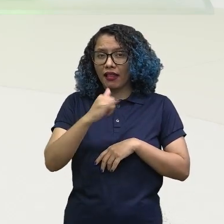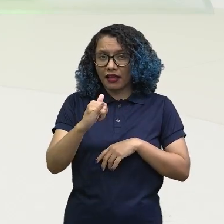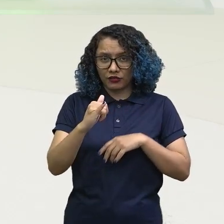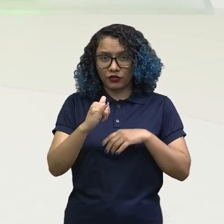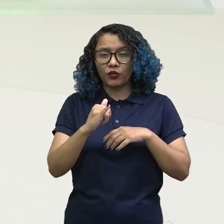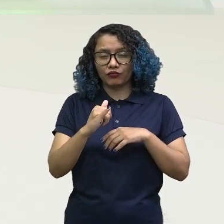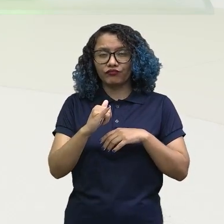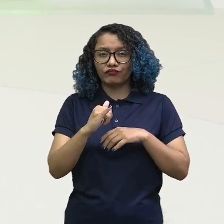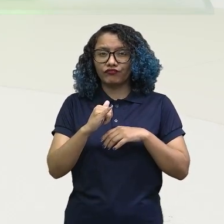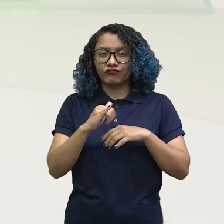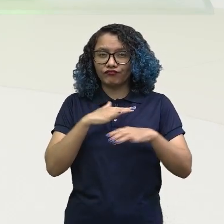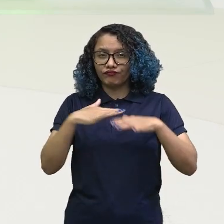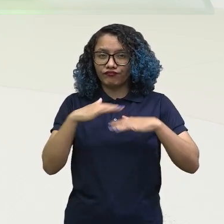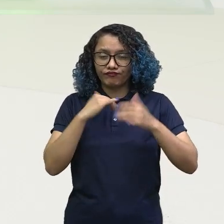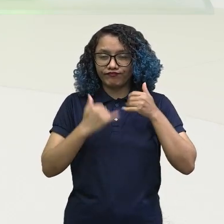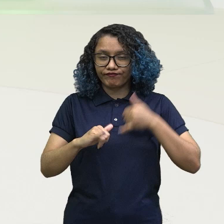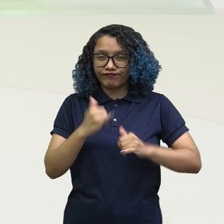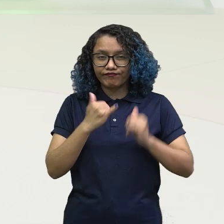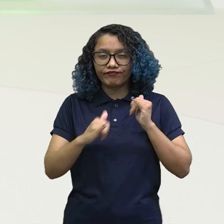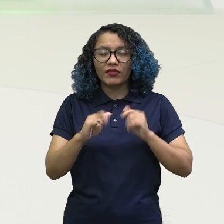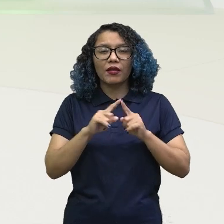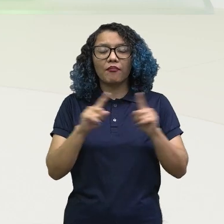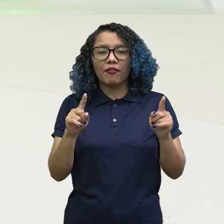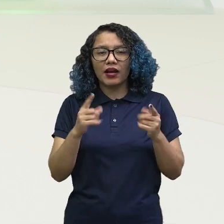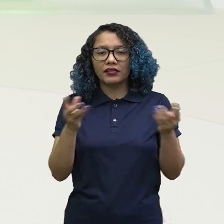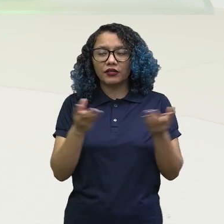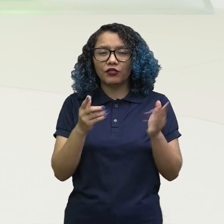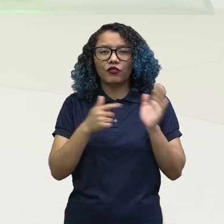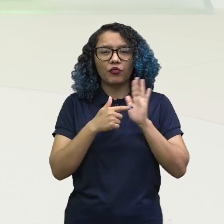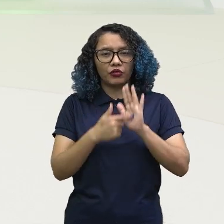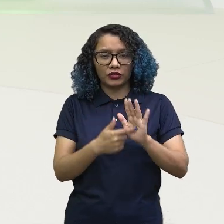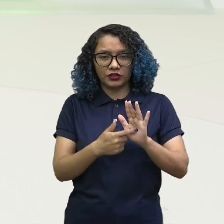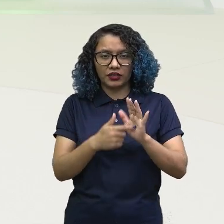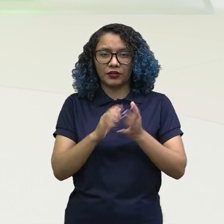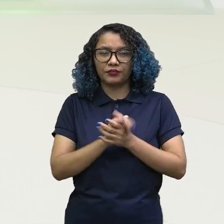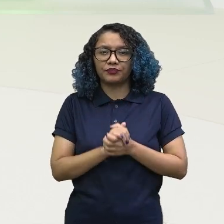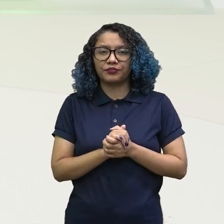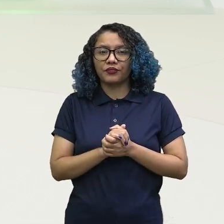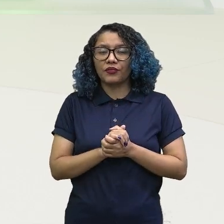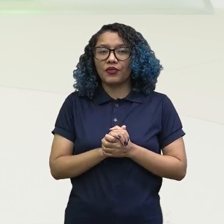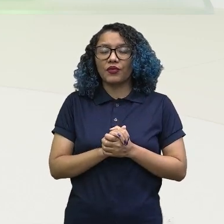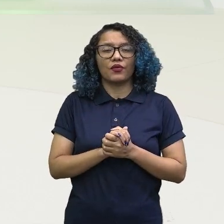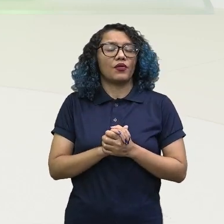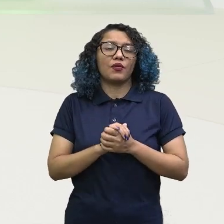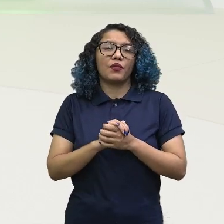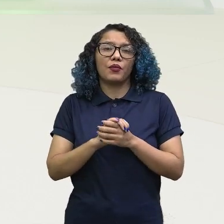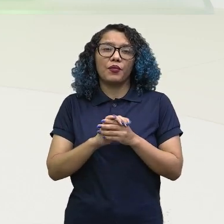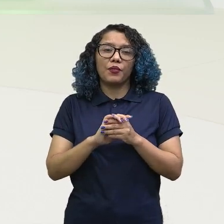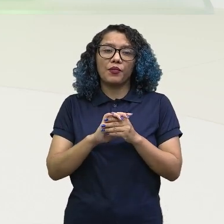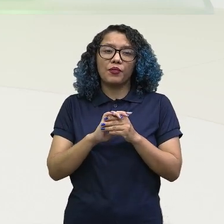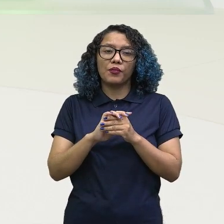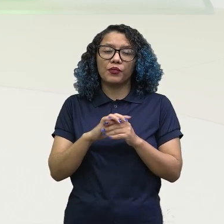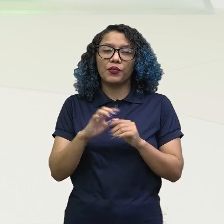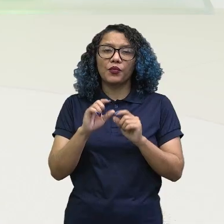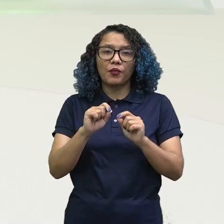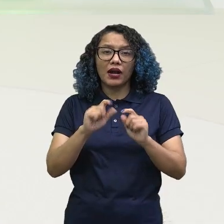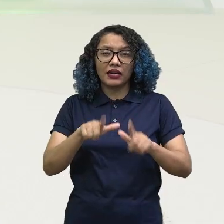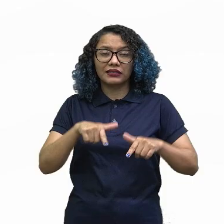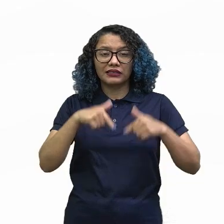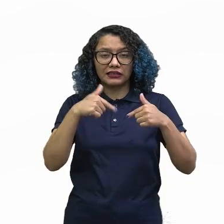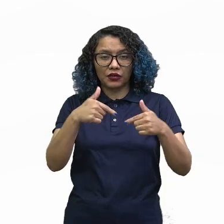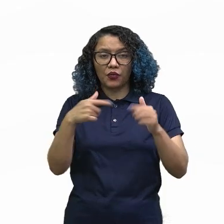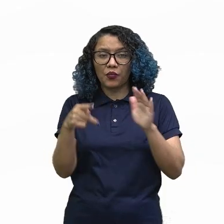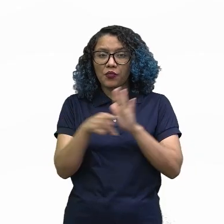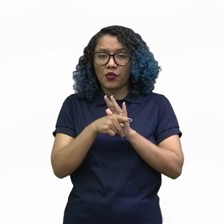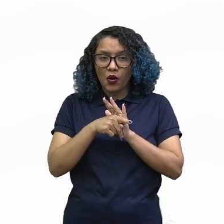para você um efeito muito importante da corrente elétrica, que é o choque